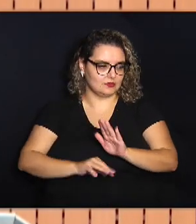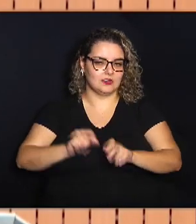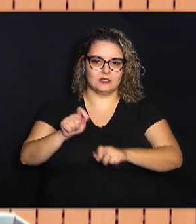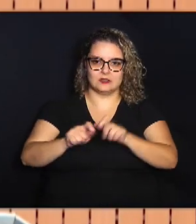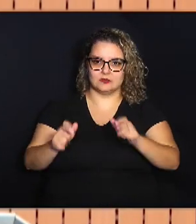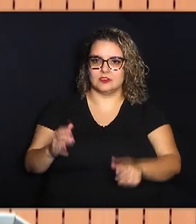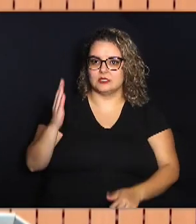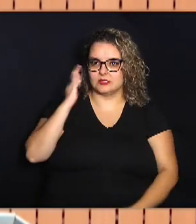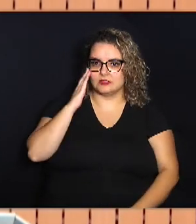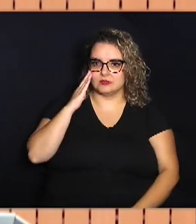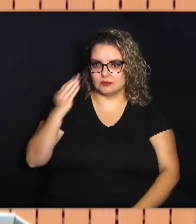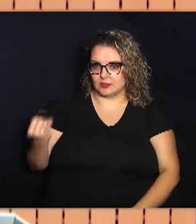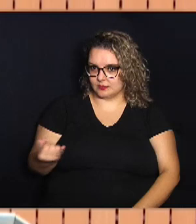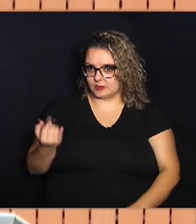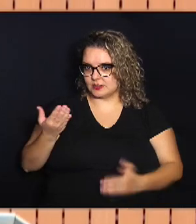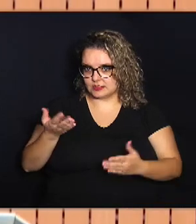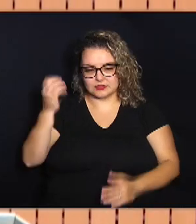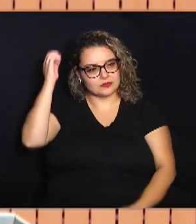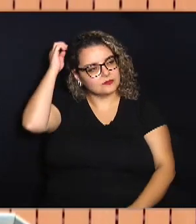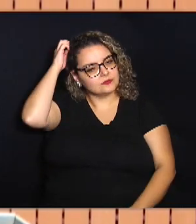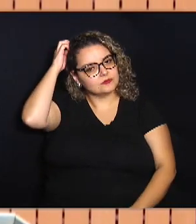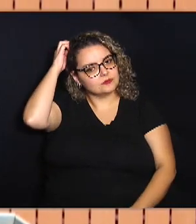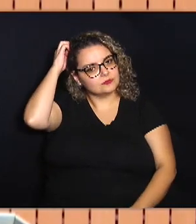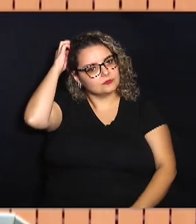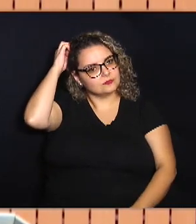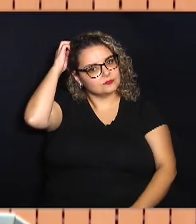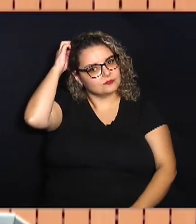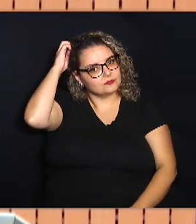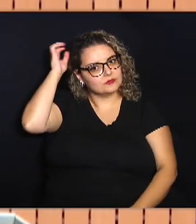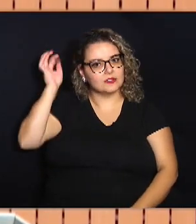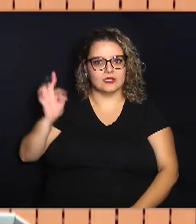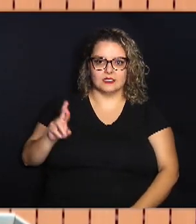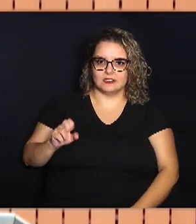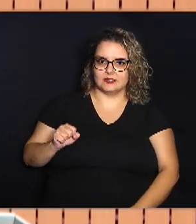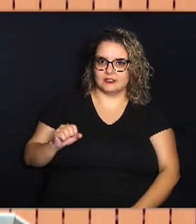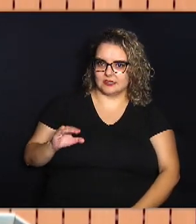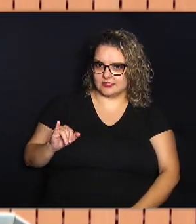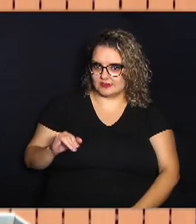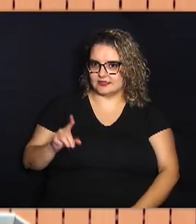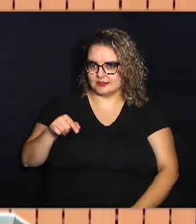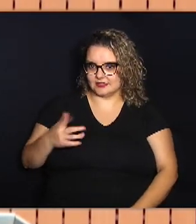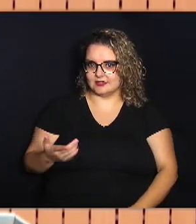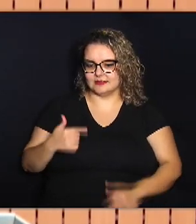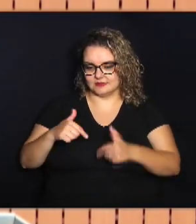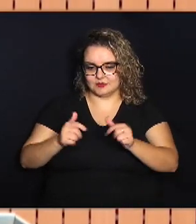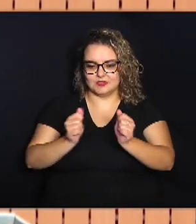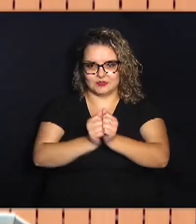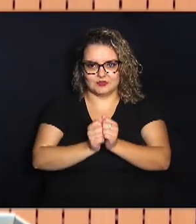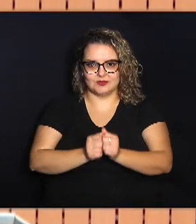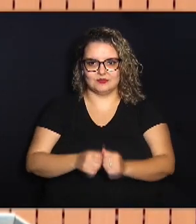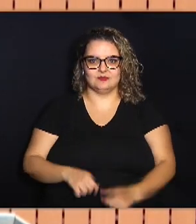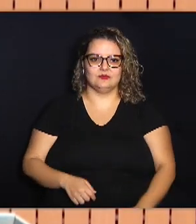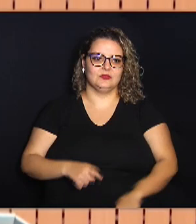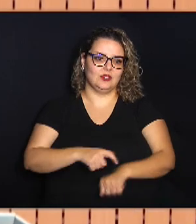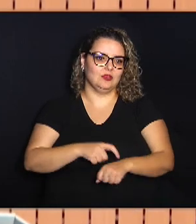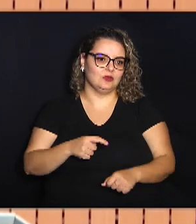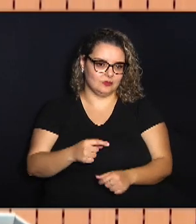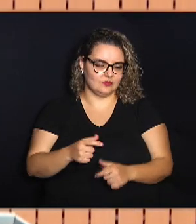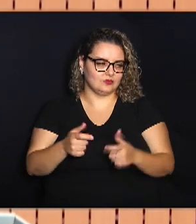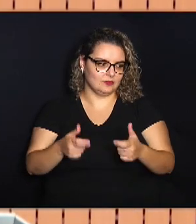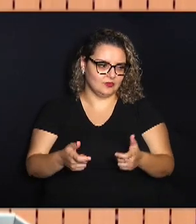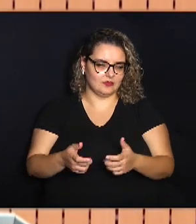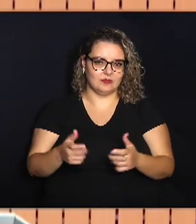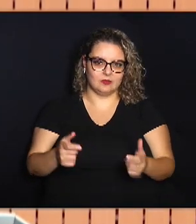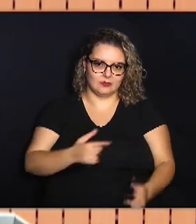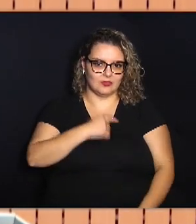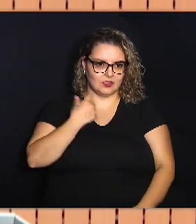a importância disso. Trace a gente trabalhou junto também, né, Trace, né, durante algum tempo. E trabalhando